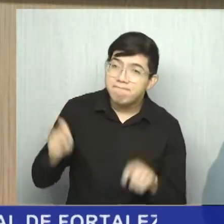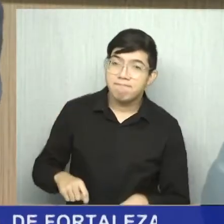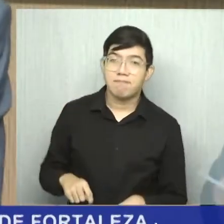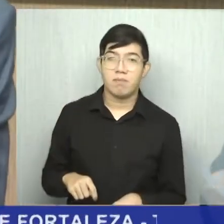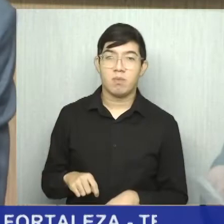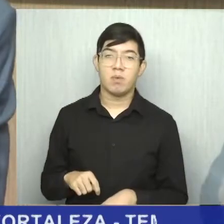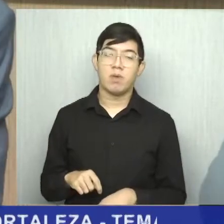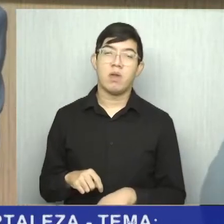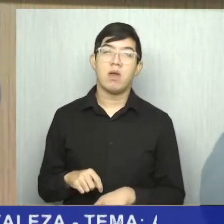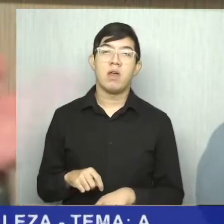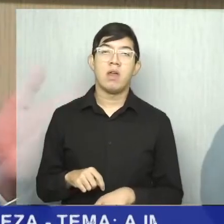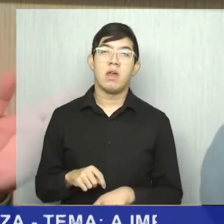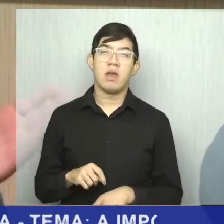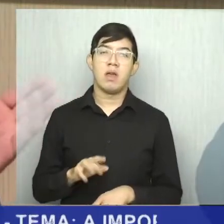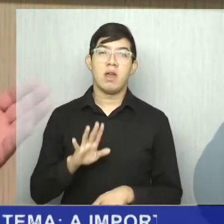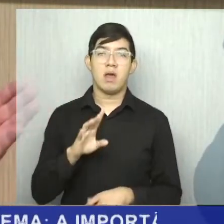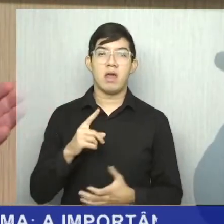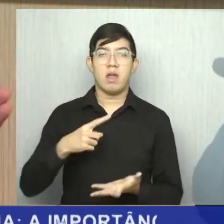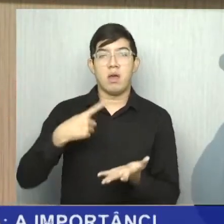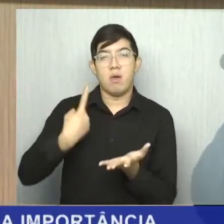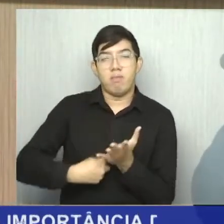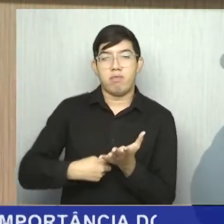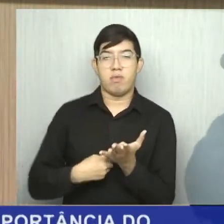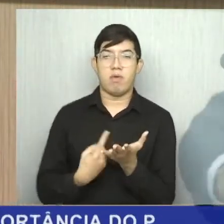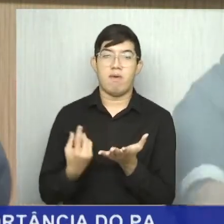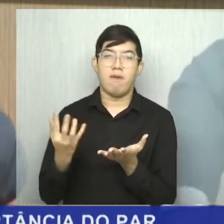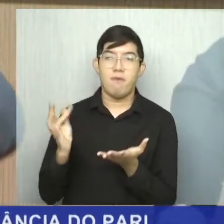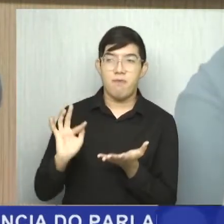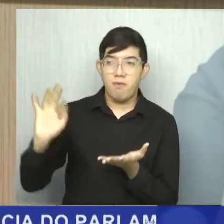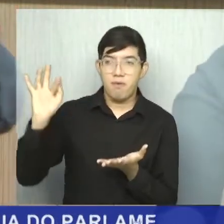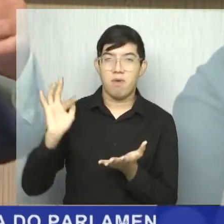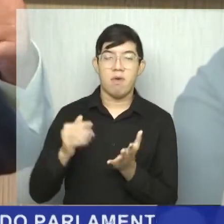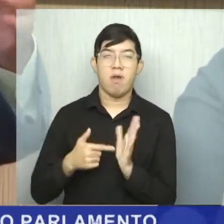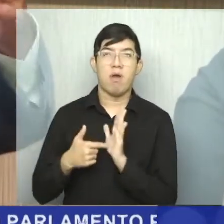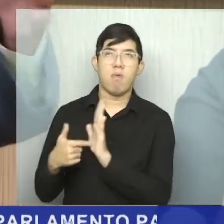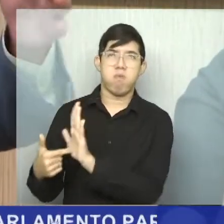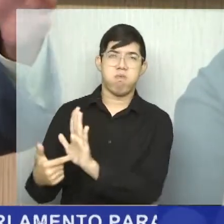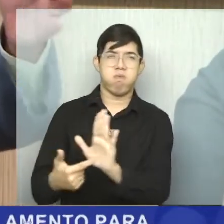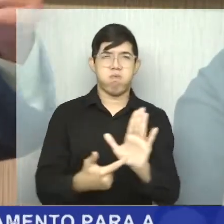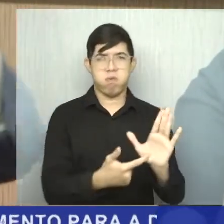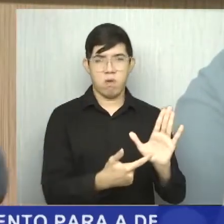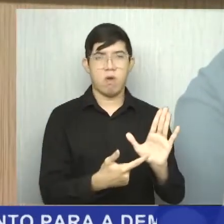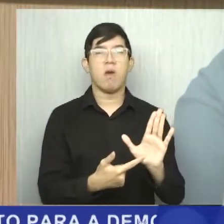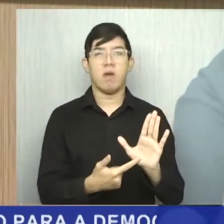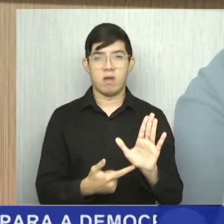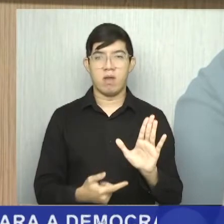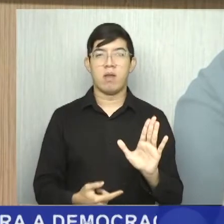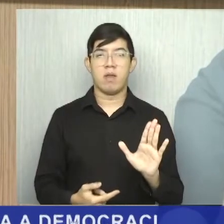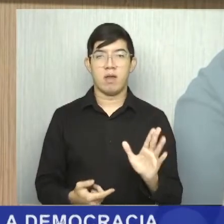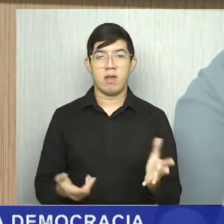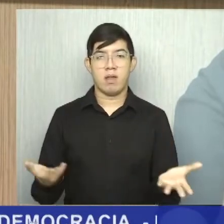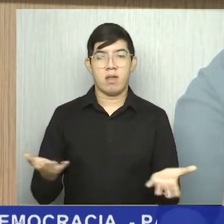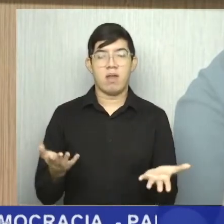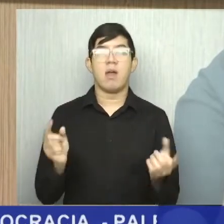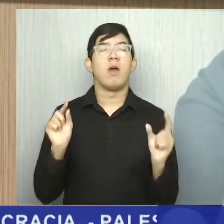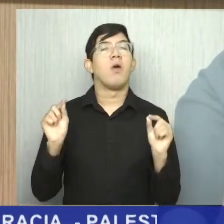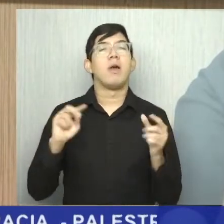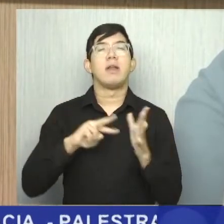mas um dos aspectos é o Pacto Federativo rasgado. O que é isso na prática para quem está aqui entrando na academia do Parlamento? É